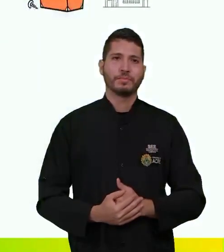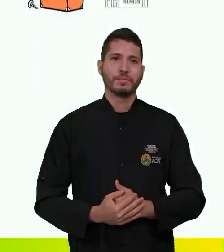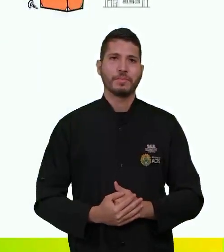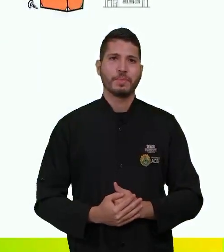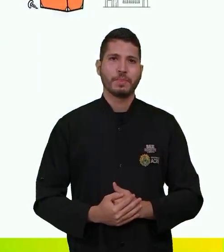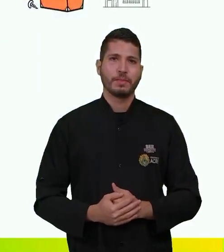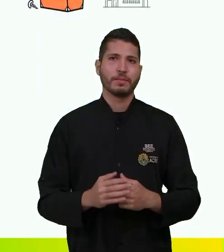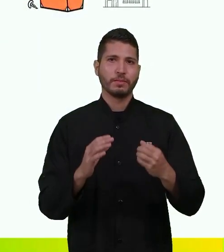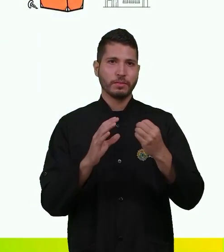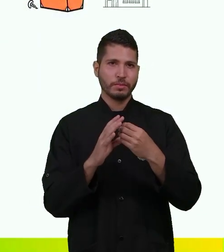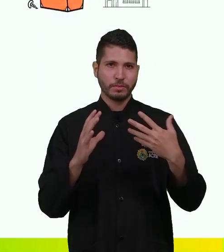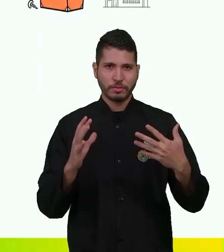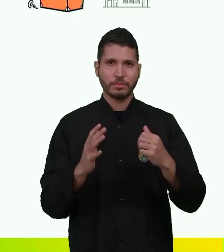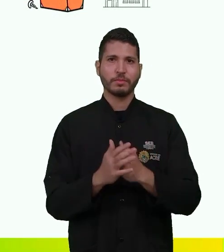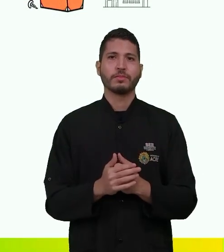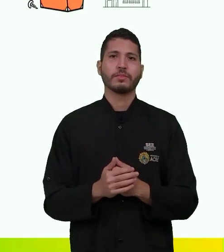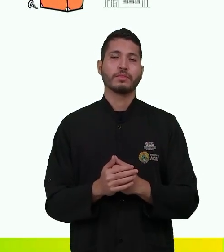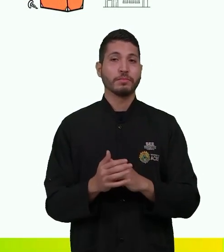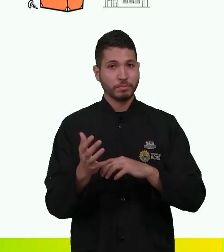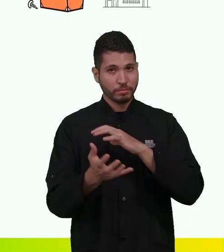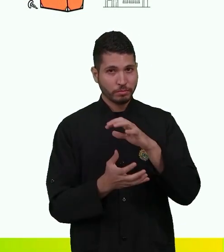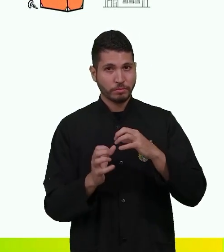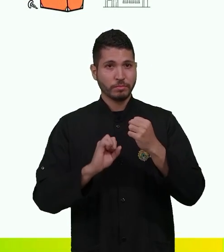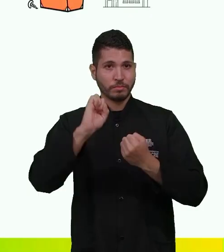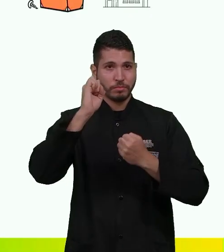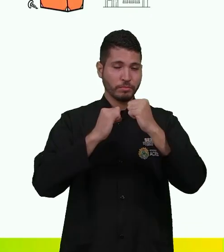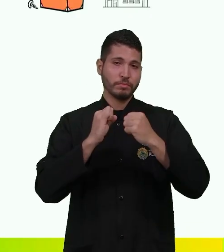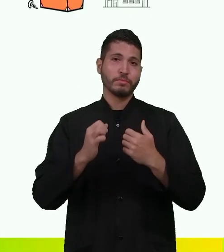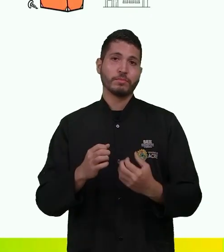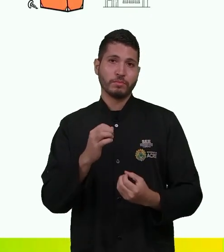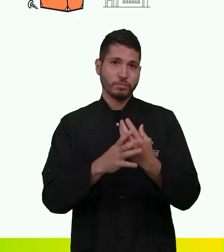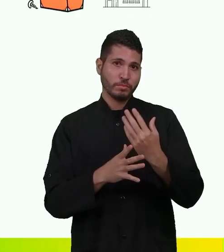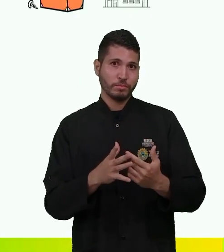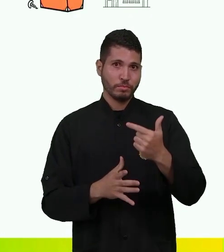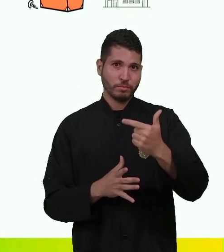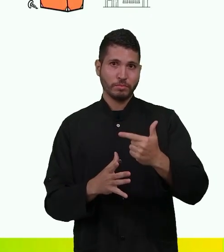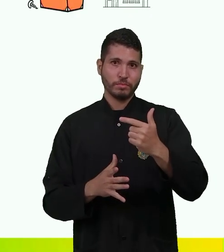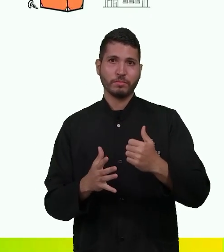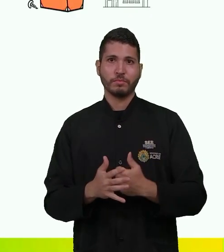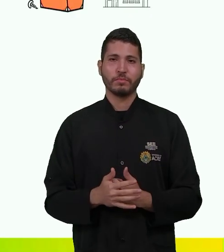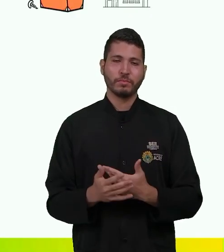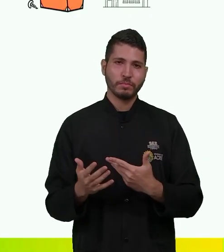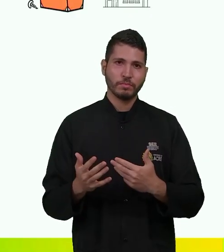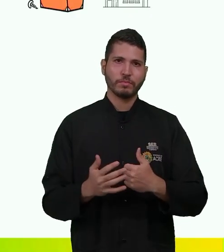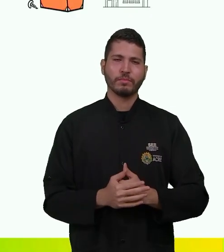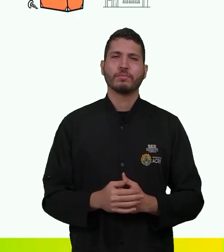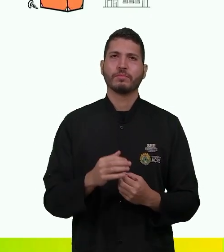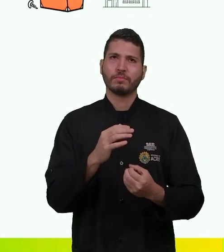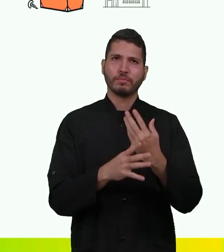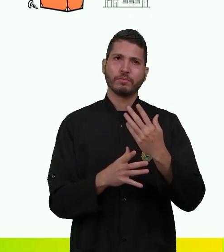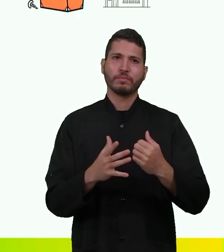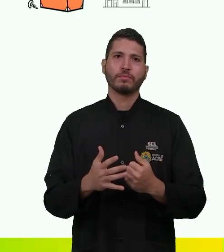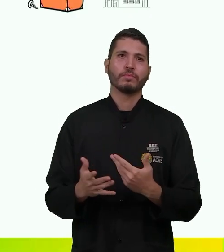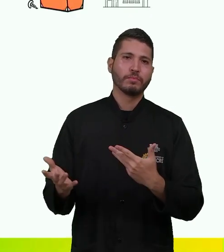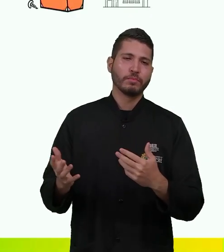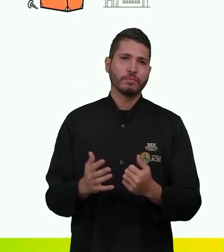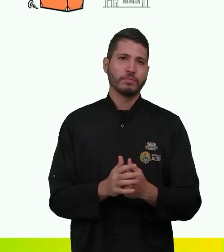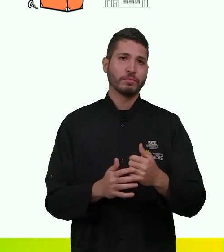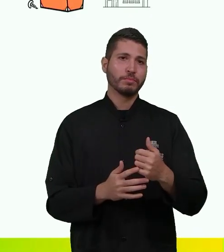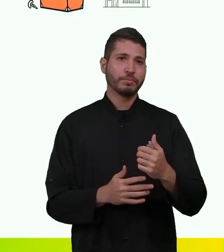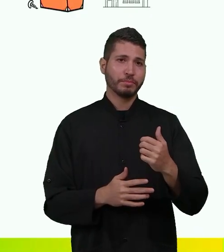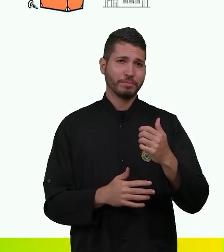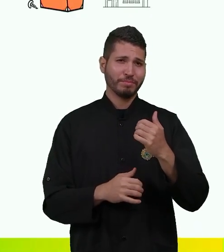Características da Revolução Industrial, surgimento da Segunda Revolução Industrial, surgimento da indústria, principalmente a elétrica e a química,